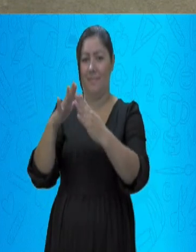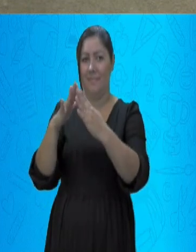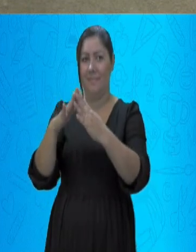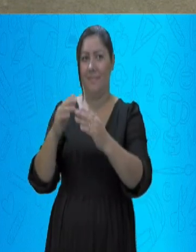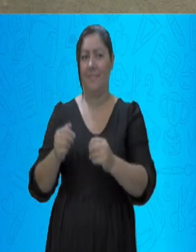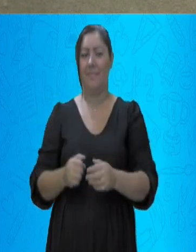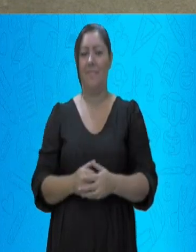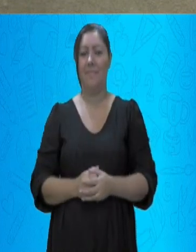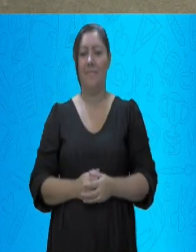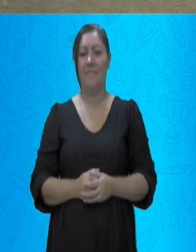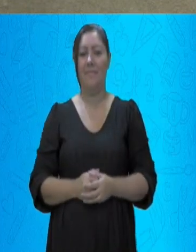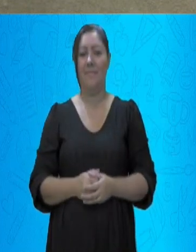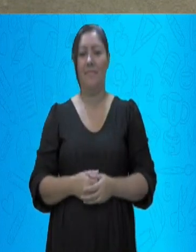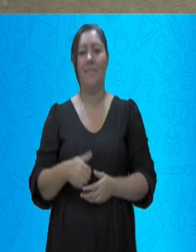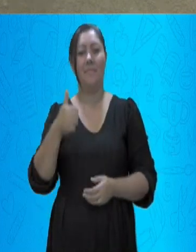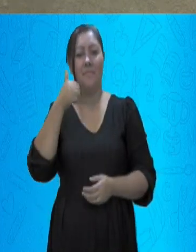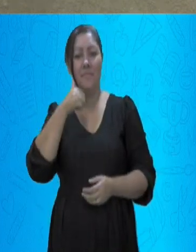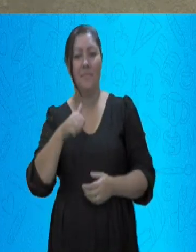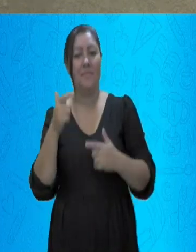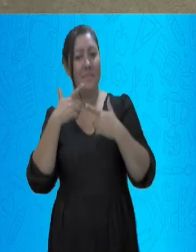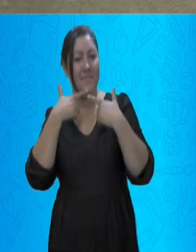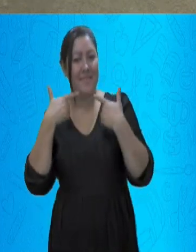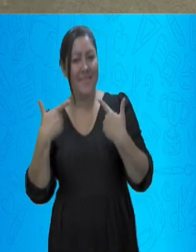menina risonha, menina.